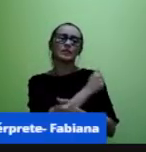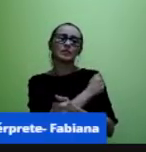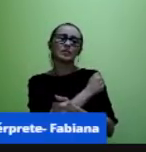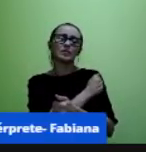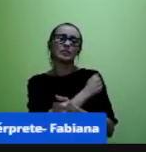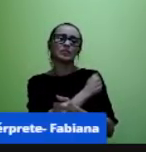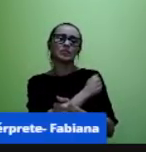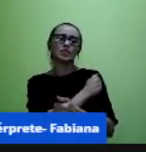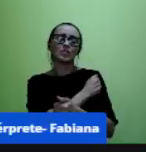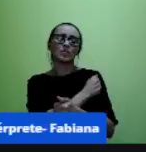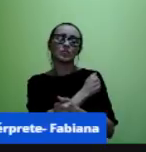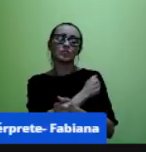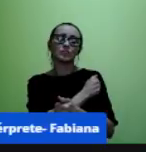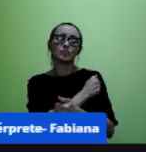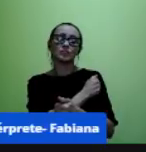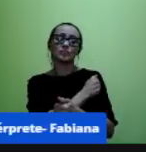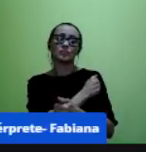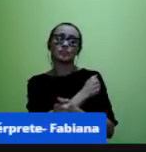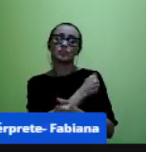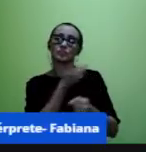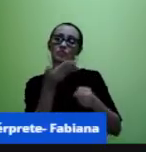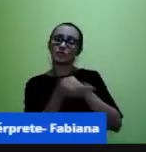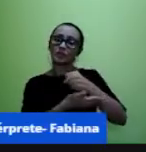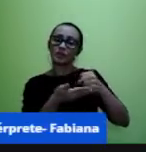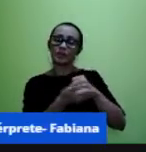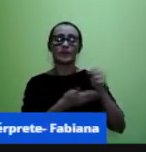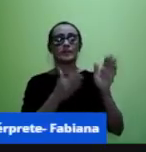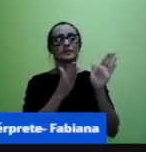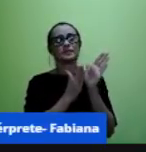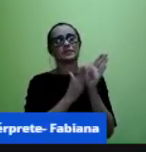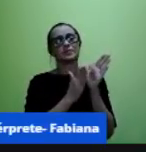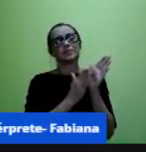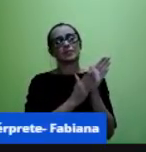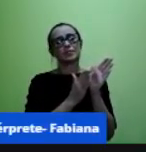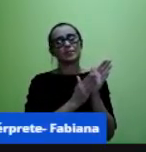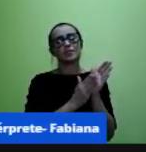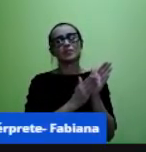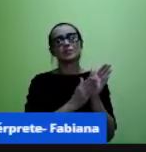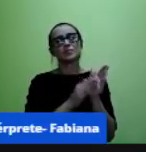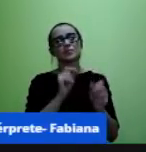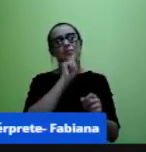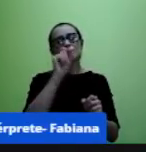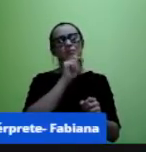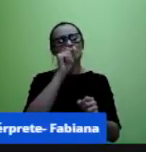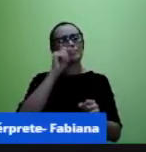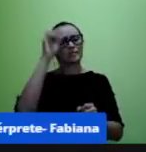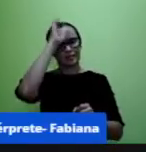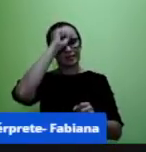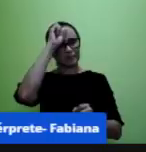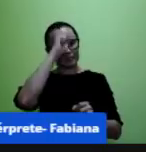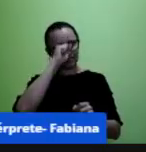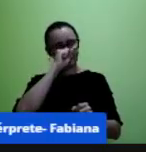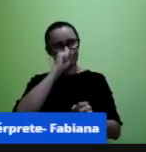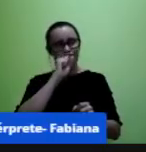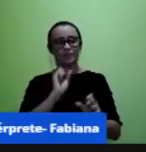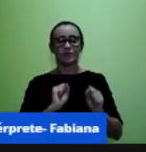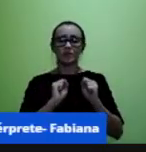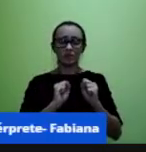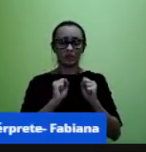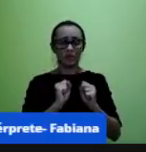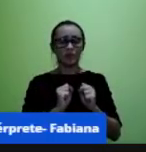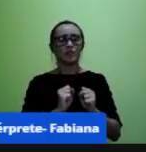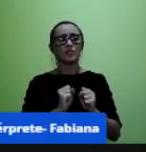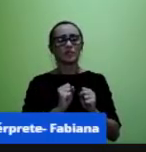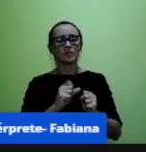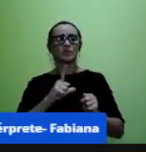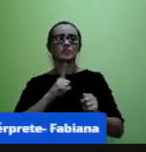que eu propus nas atividades do caderno, nas atividades práticas, né? Eu posso construir novos objetivos também, né? Porque você